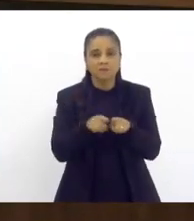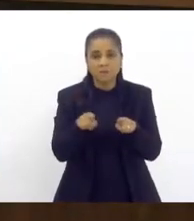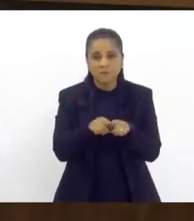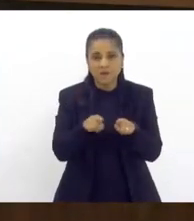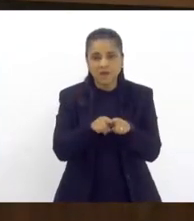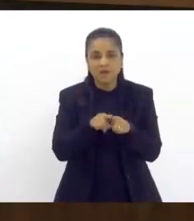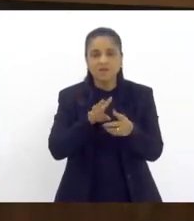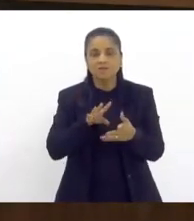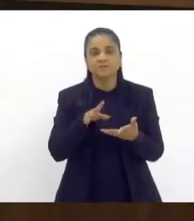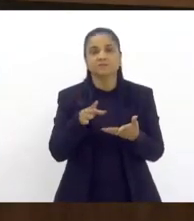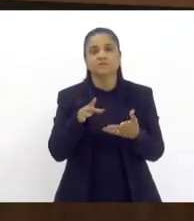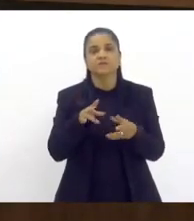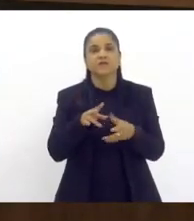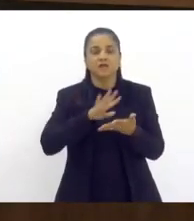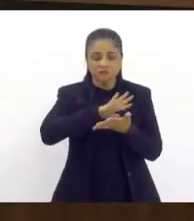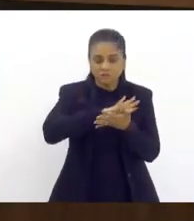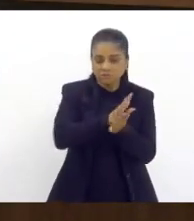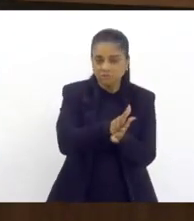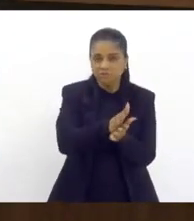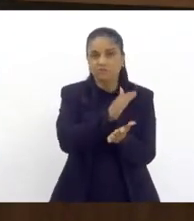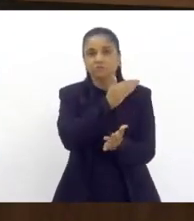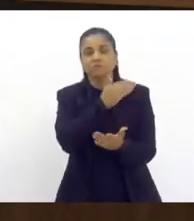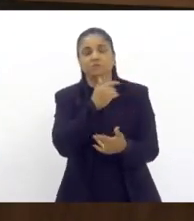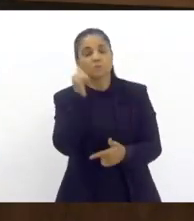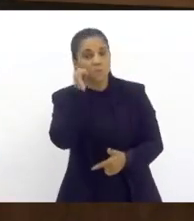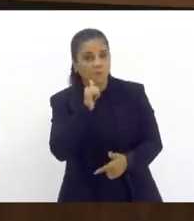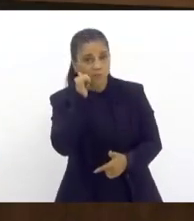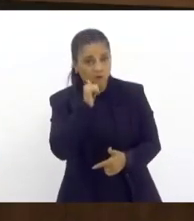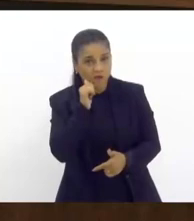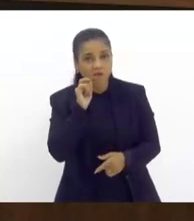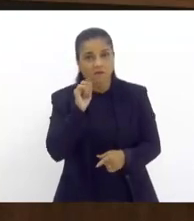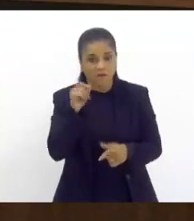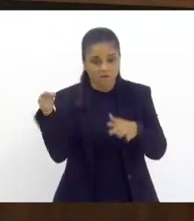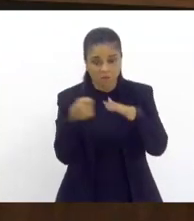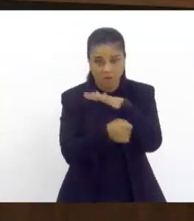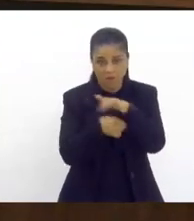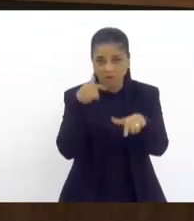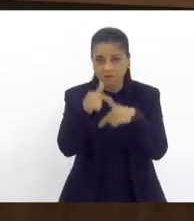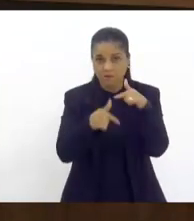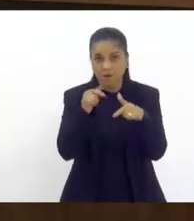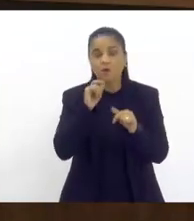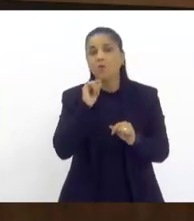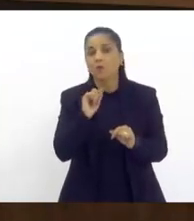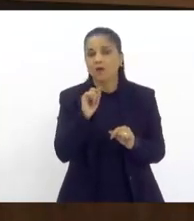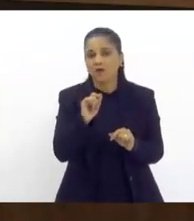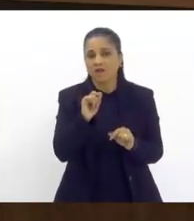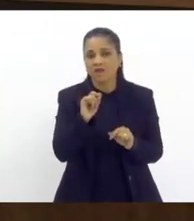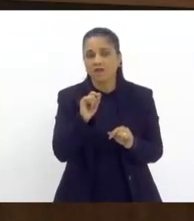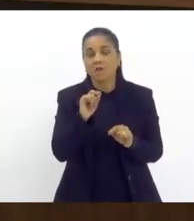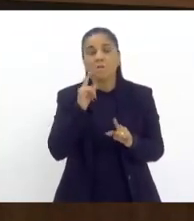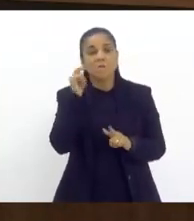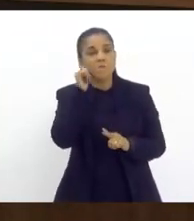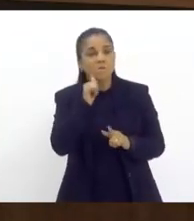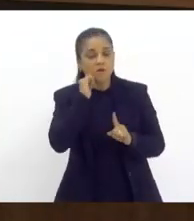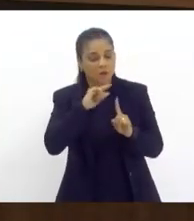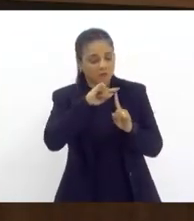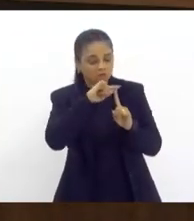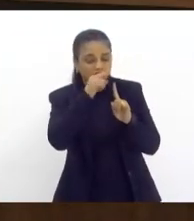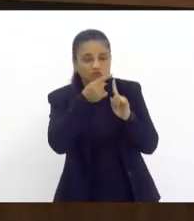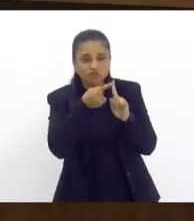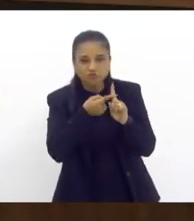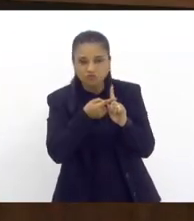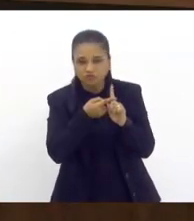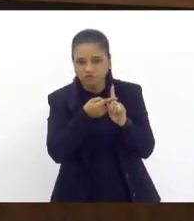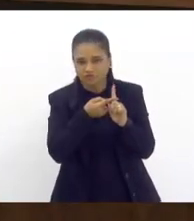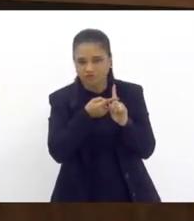com relação à discriminação das mulheres no mercado de trabalho é também falar dessas mulheres gestantes, né? Muitas